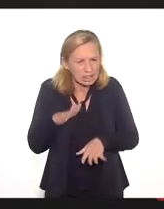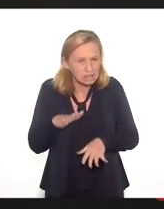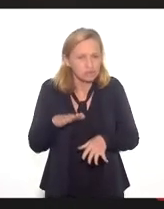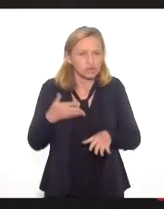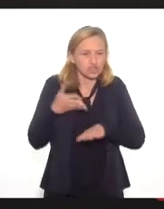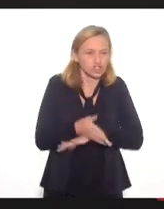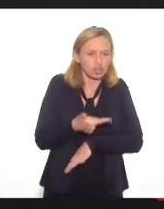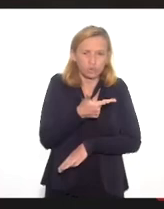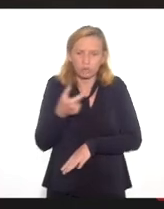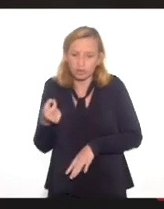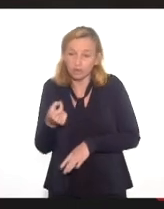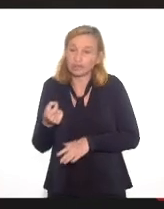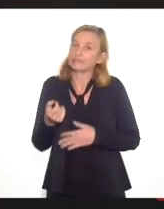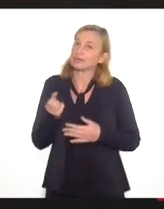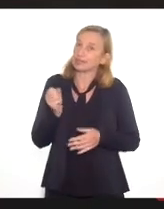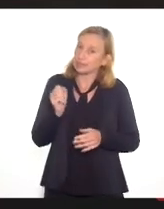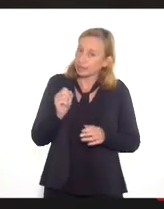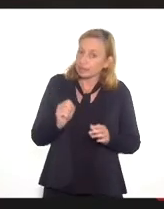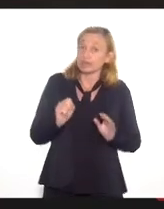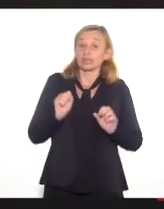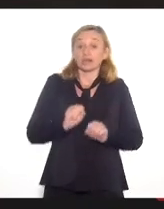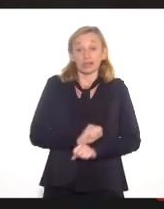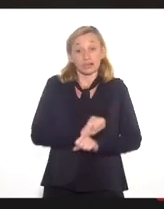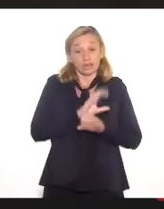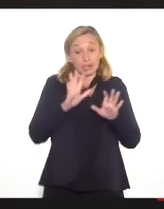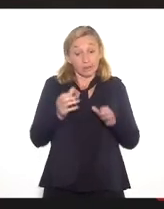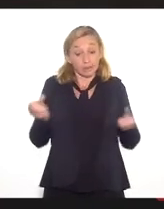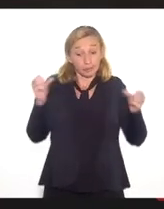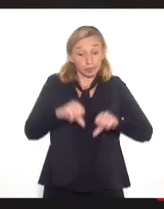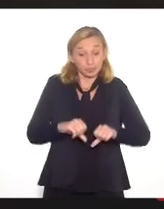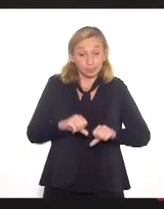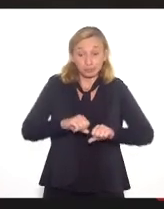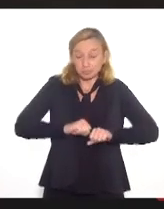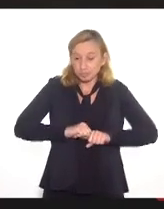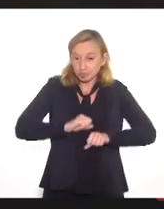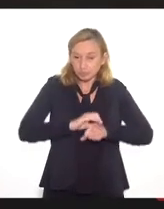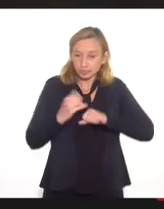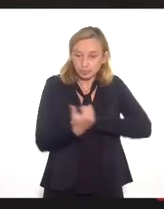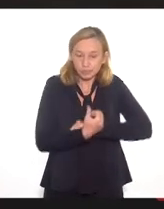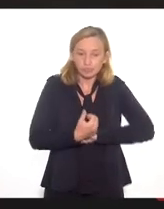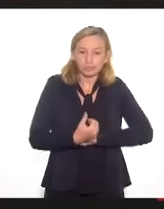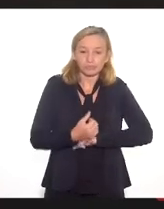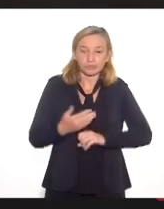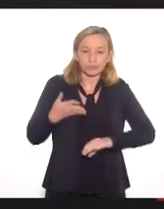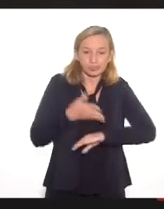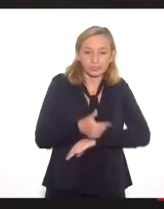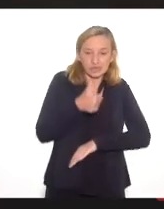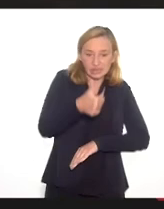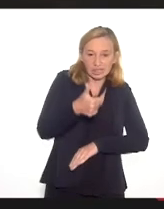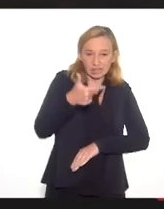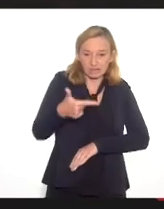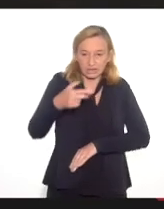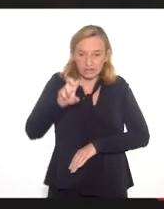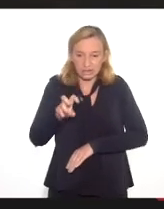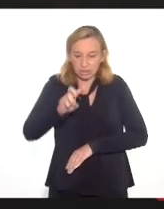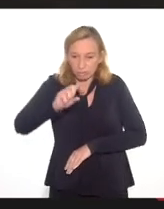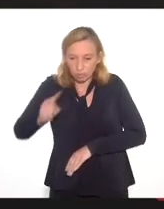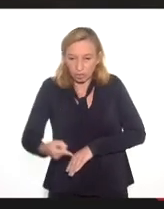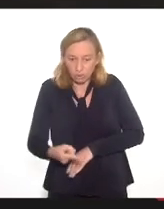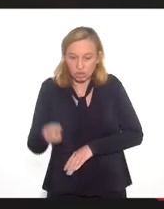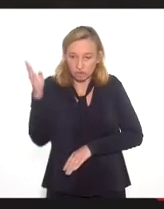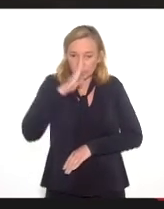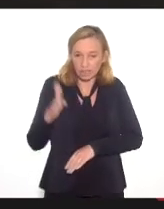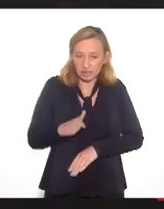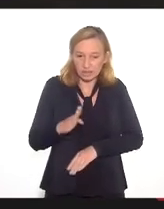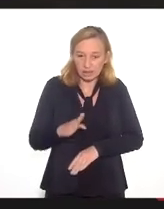2020 claro que aí com a piora da condição da covid a gente chega a 125 milhões de brasileiros em algum